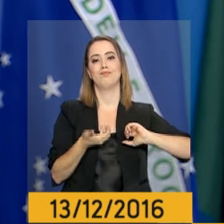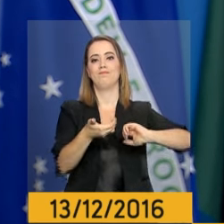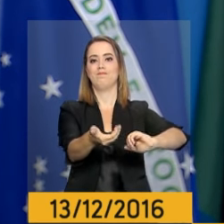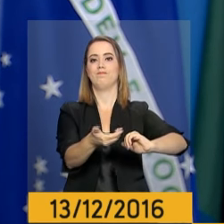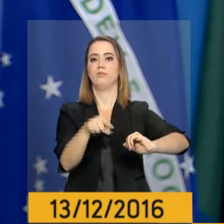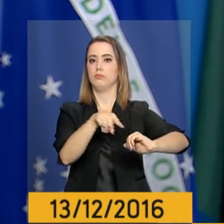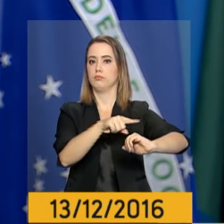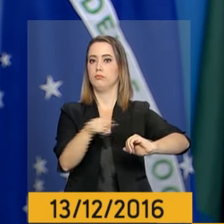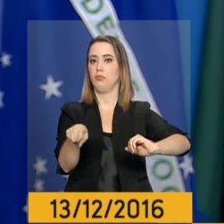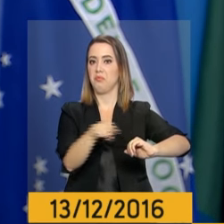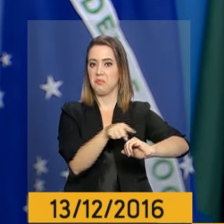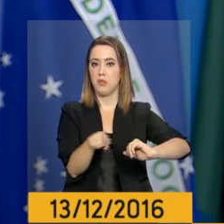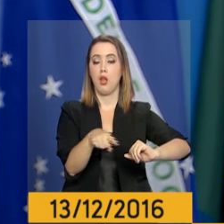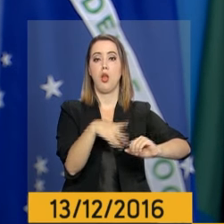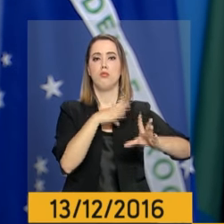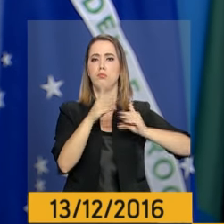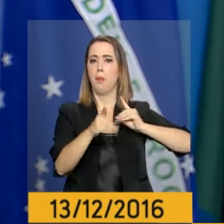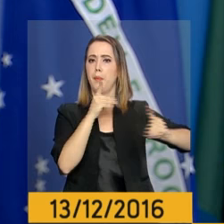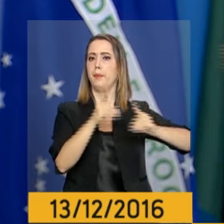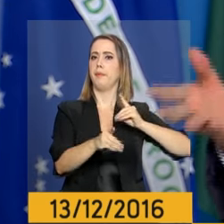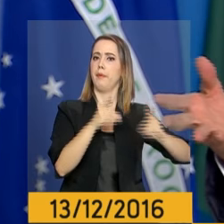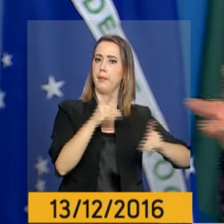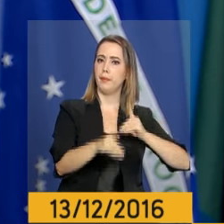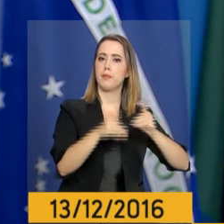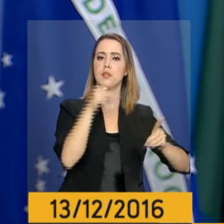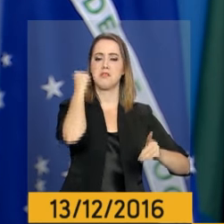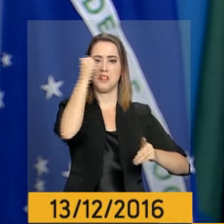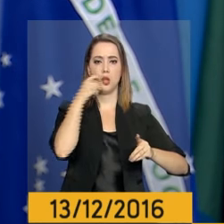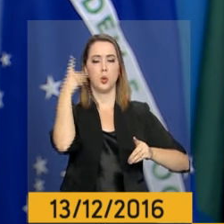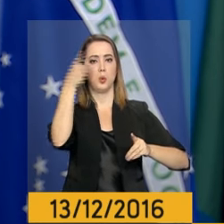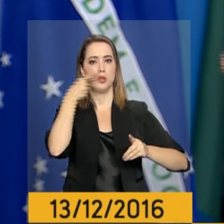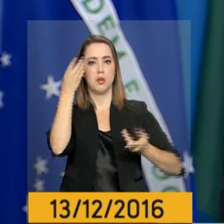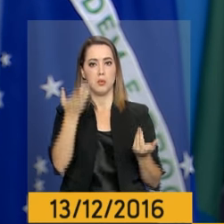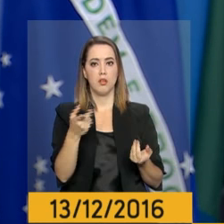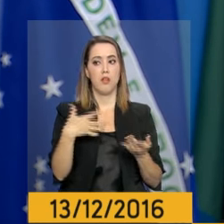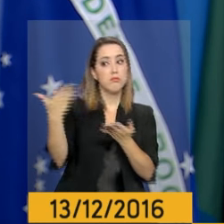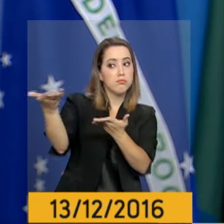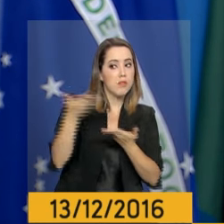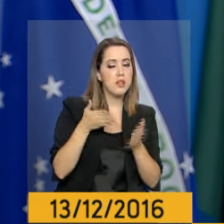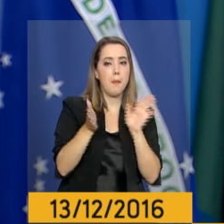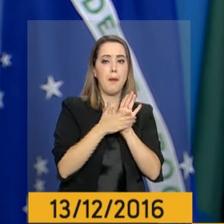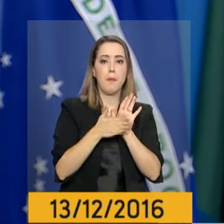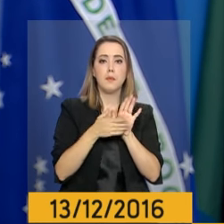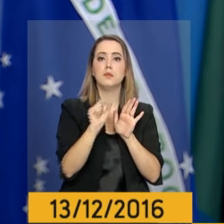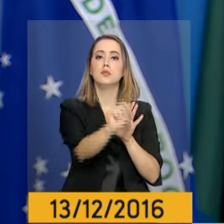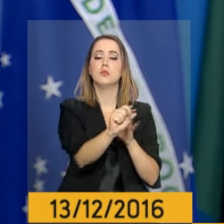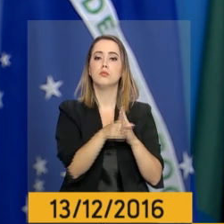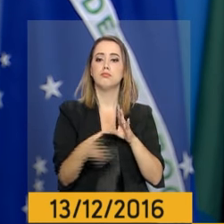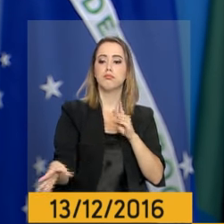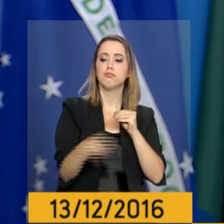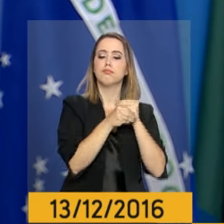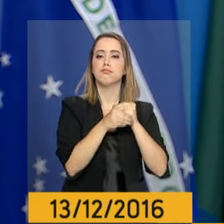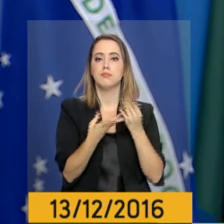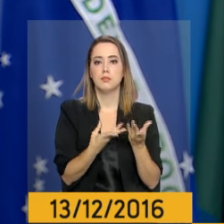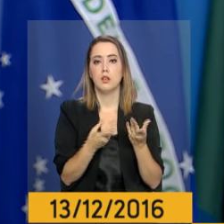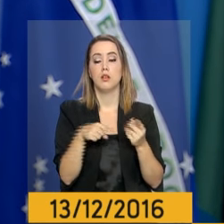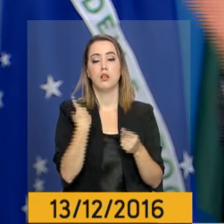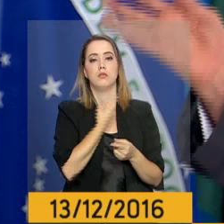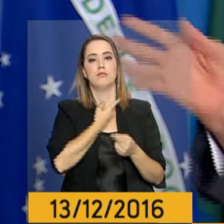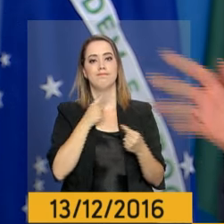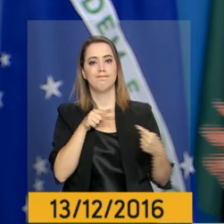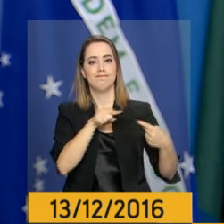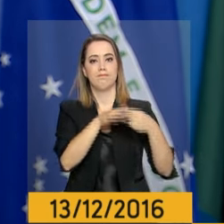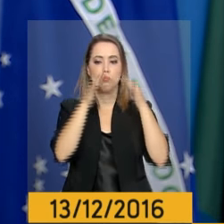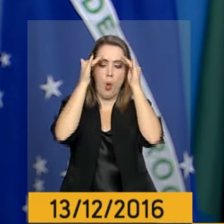que os congressistas vão debater, é lá que os congressistas vão receber as propostas nesto, naquela direção e nós